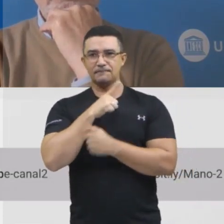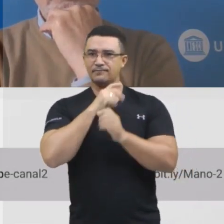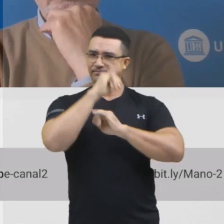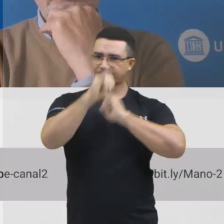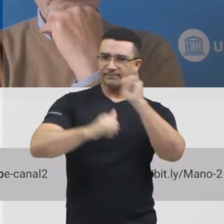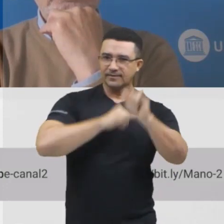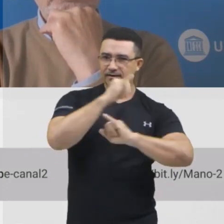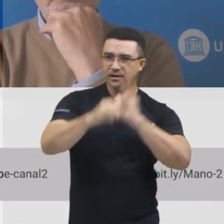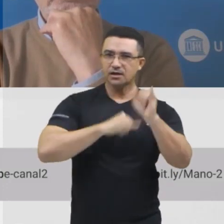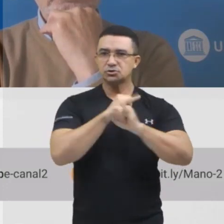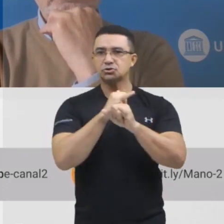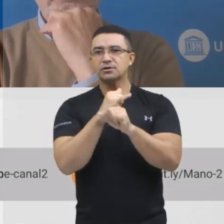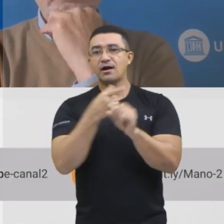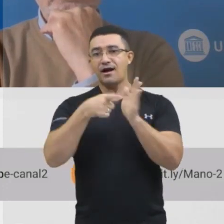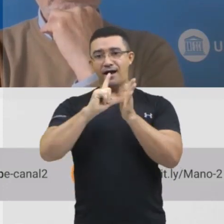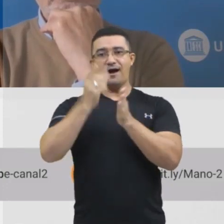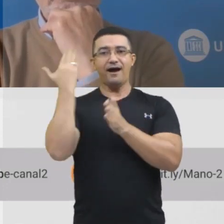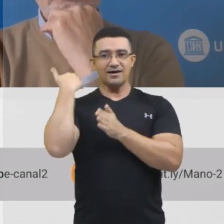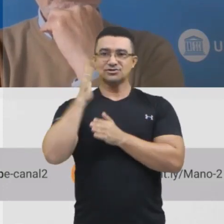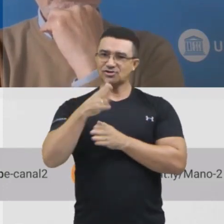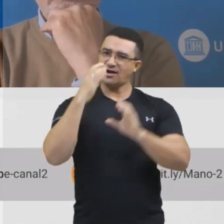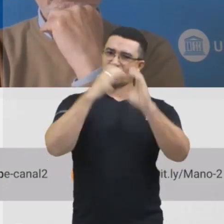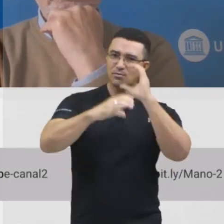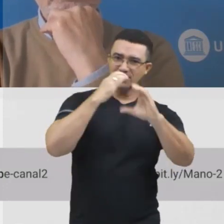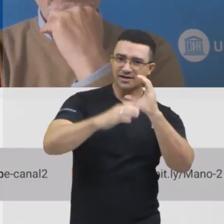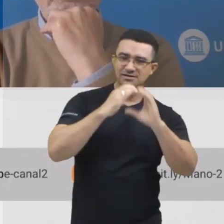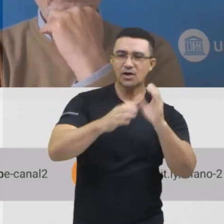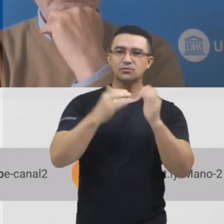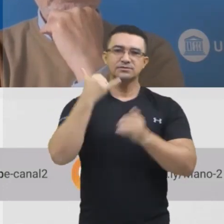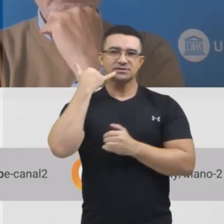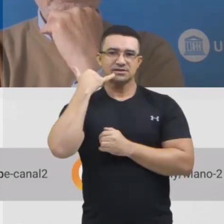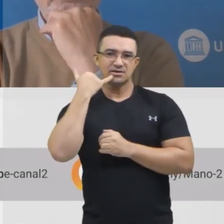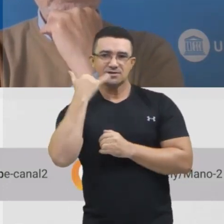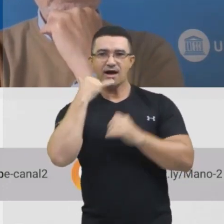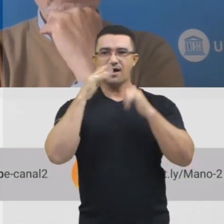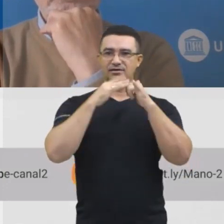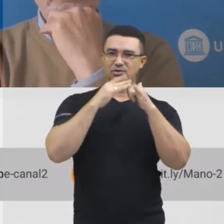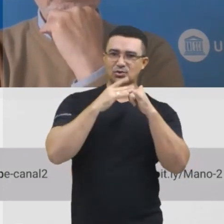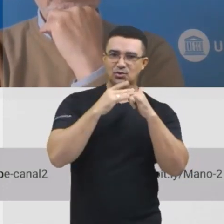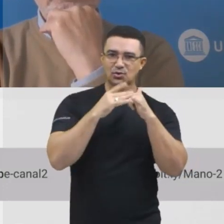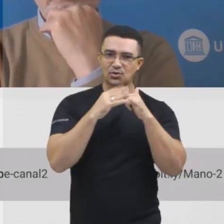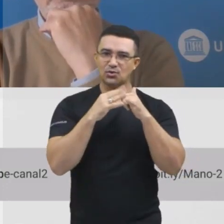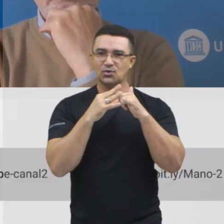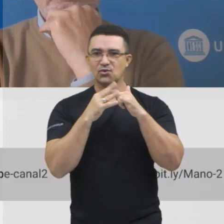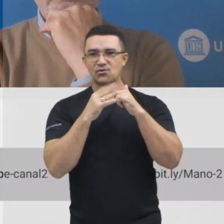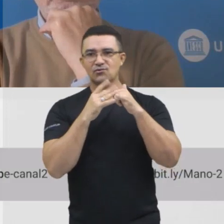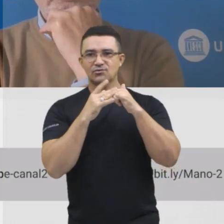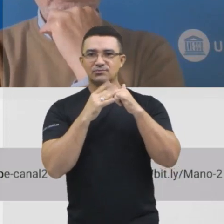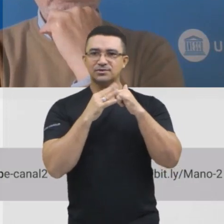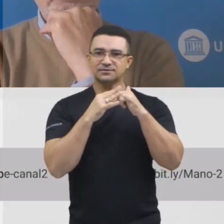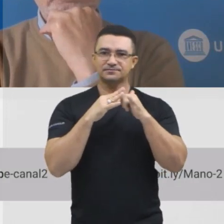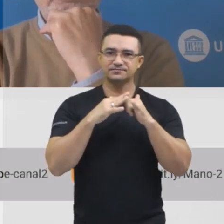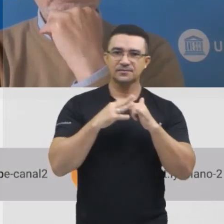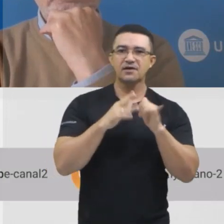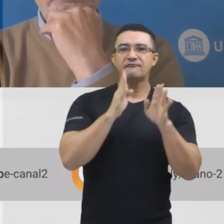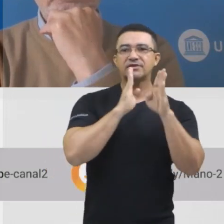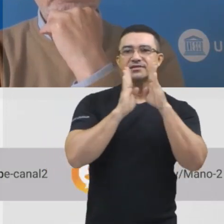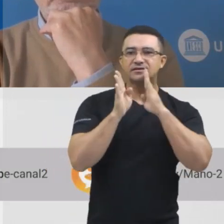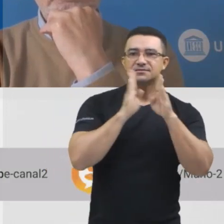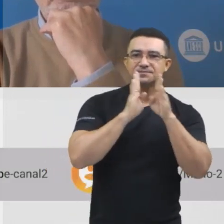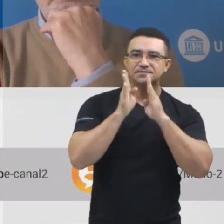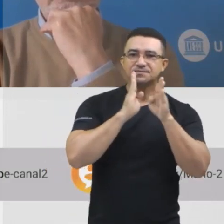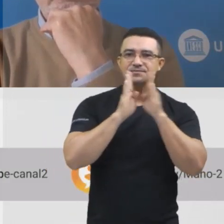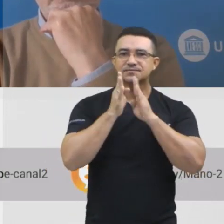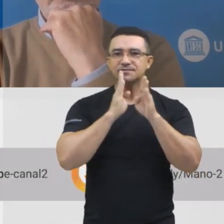os meios que ele já utilizava para se comunicar de alguma forma, como o YouTube, como o